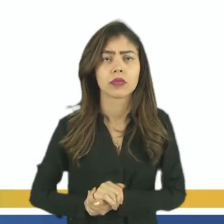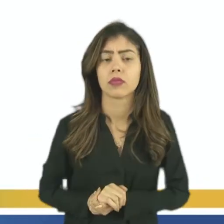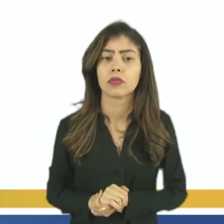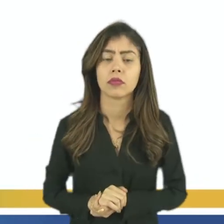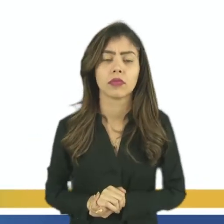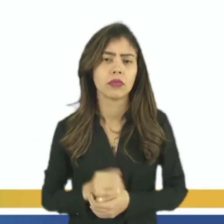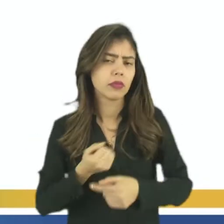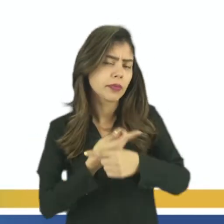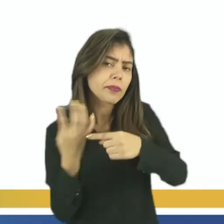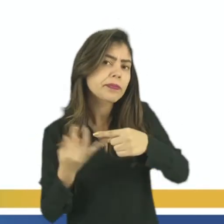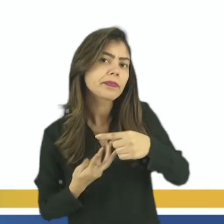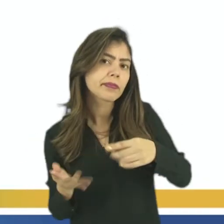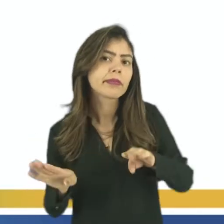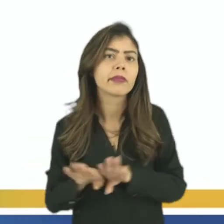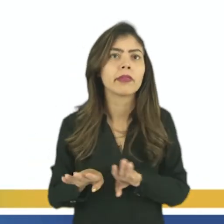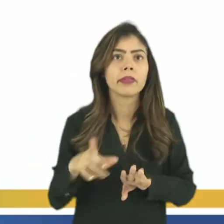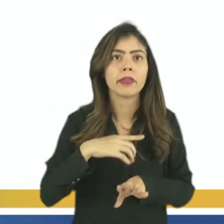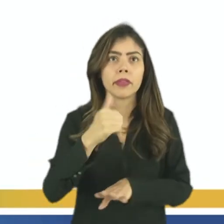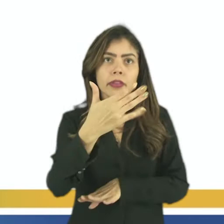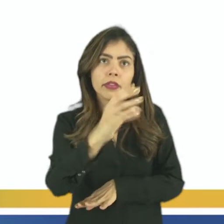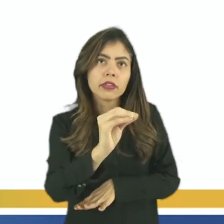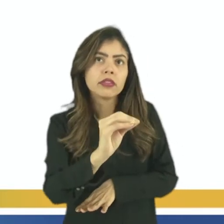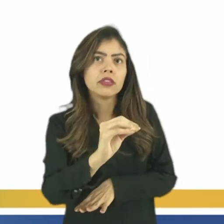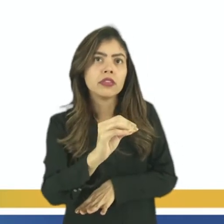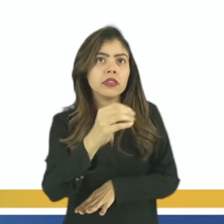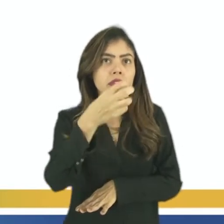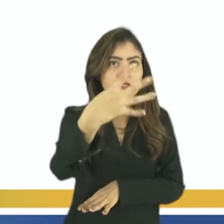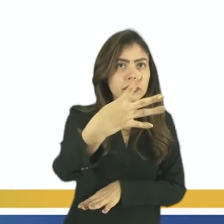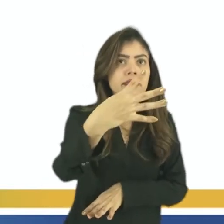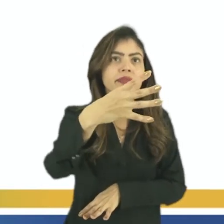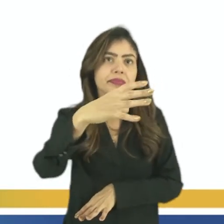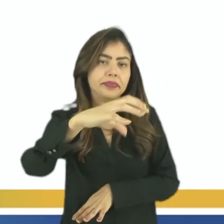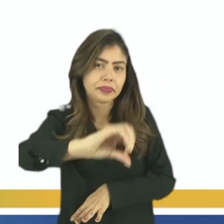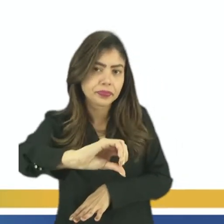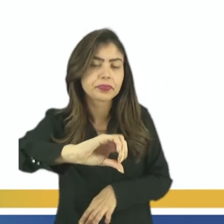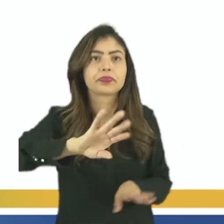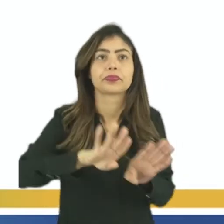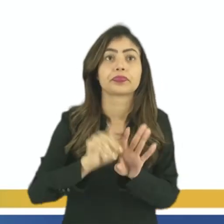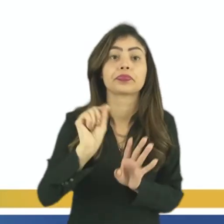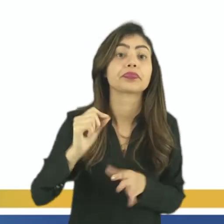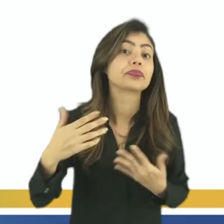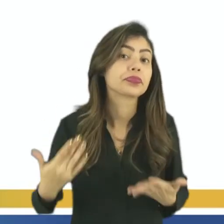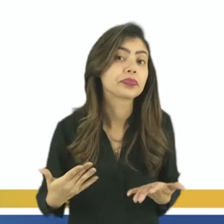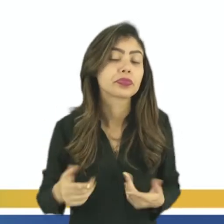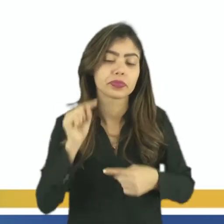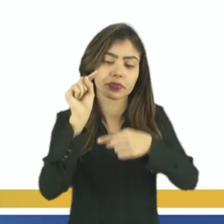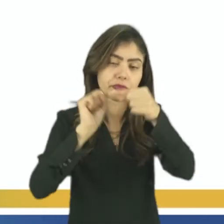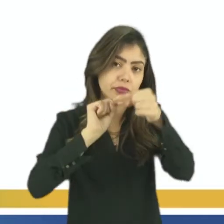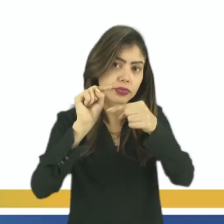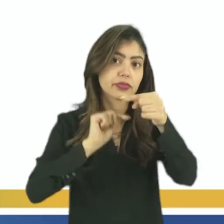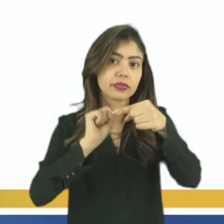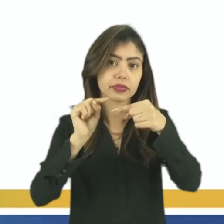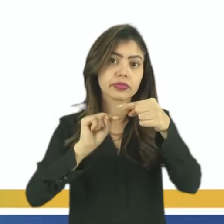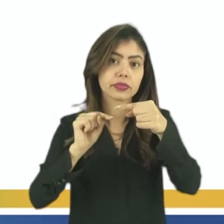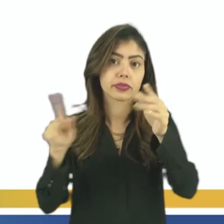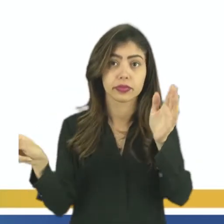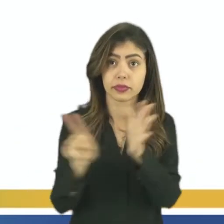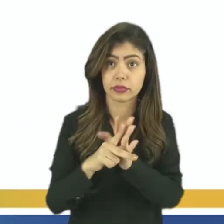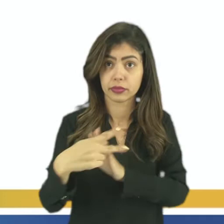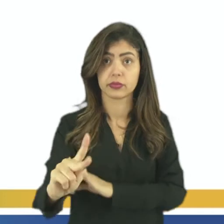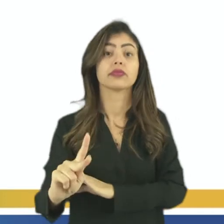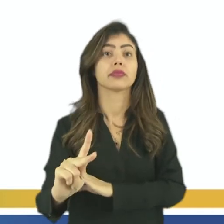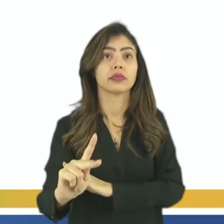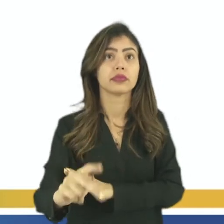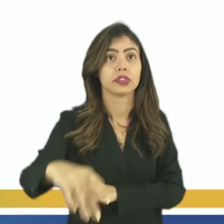relação a fração né três décimos quatro nomes perdão olha que que vai acontecer eu dividi o imc dela